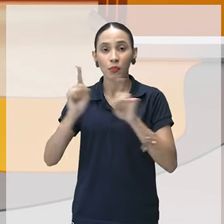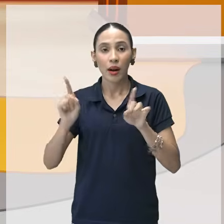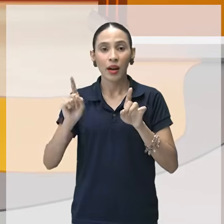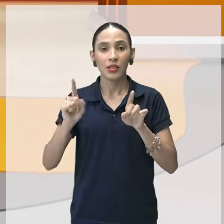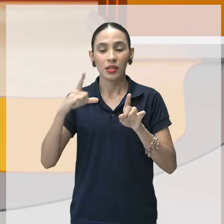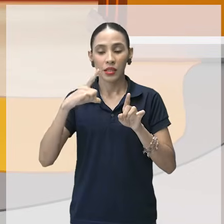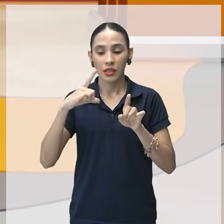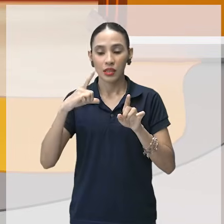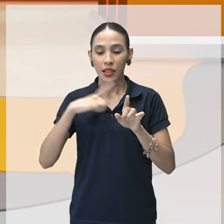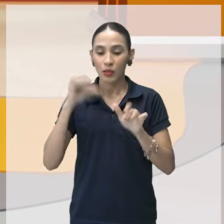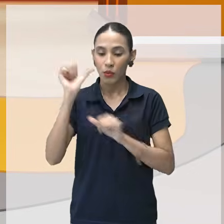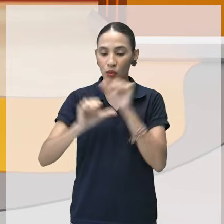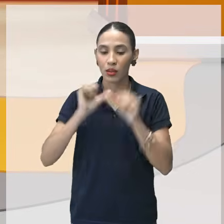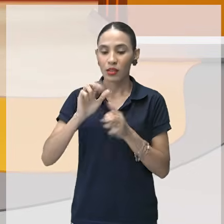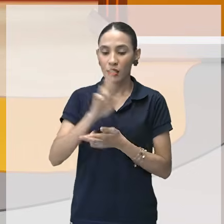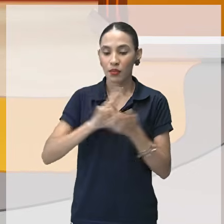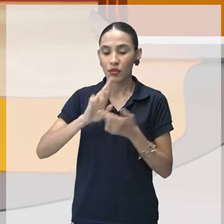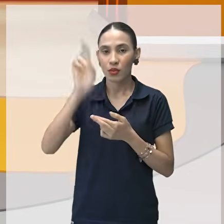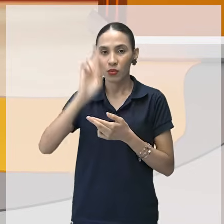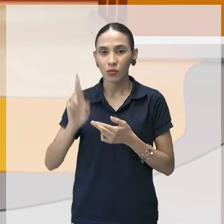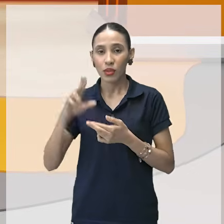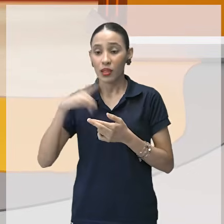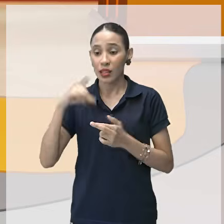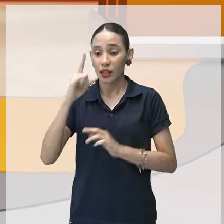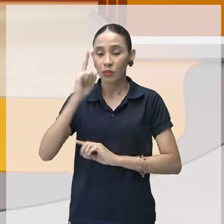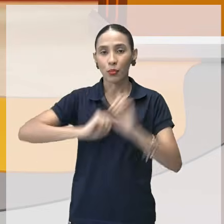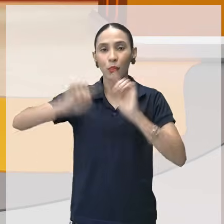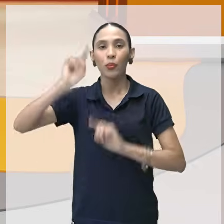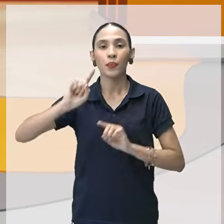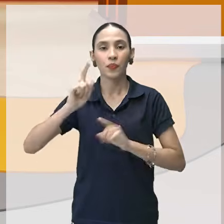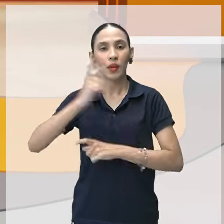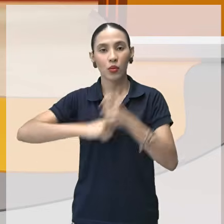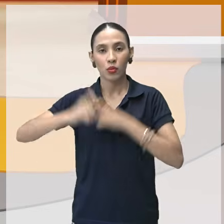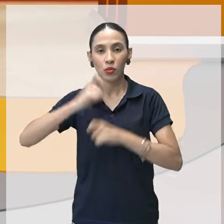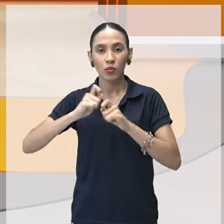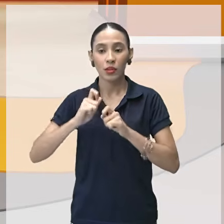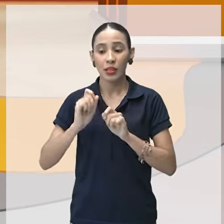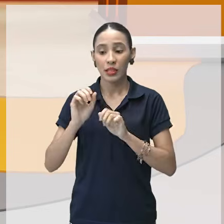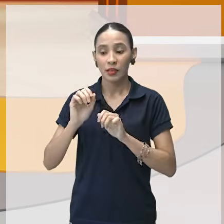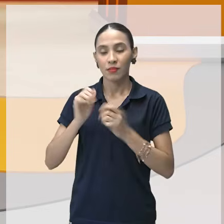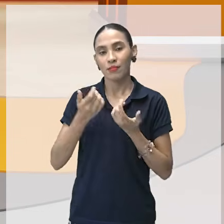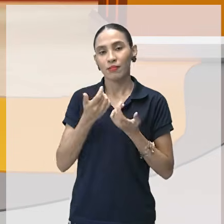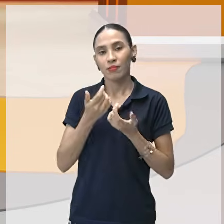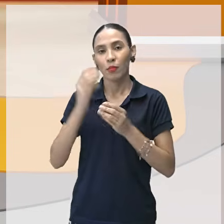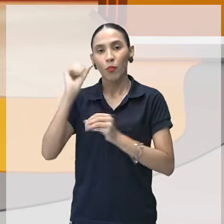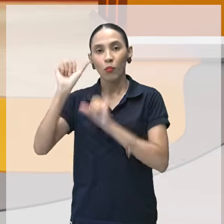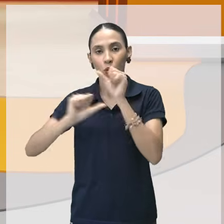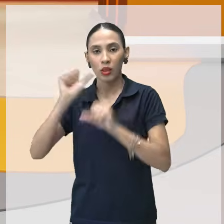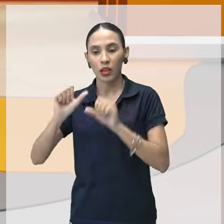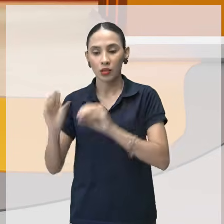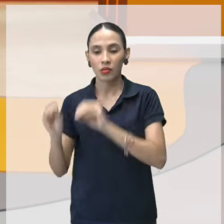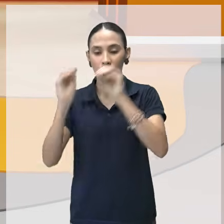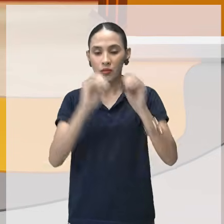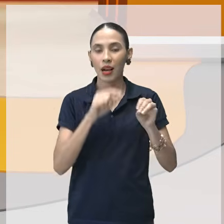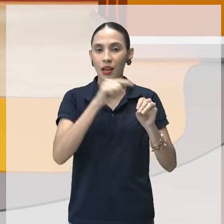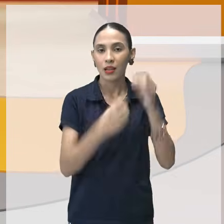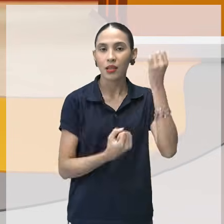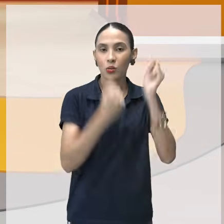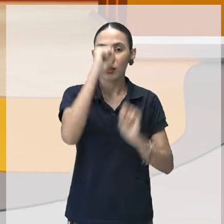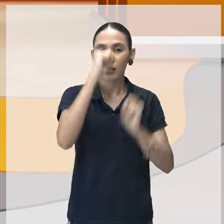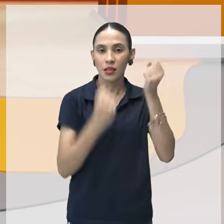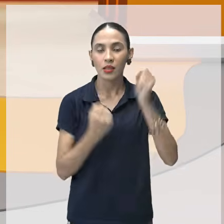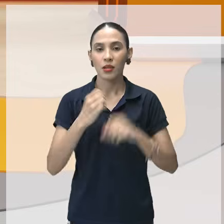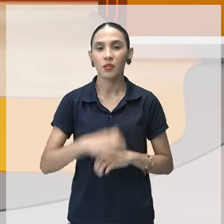um salto significativo para essa produção econômica, saindo da questão agrária e indo para a